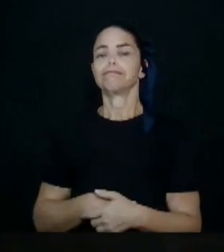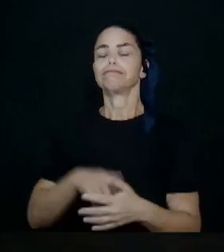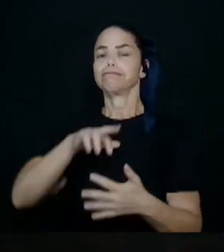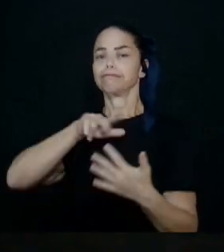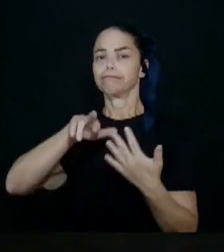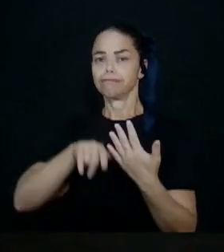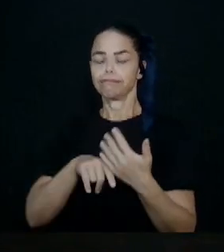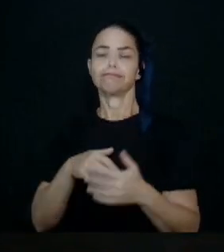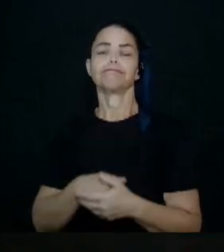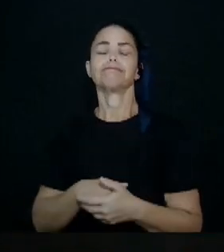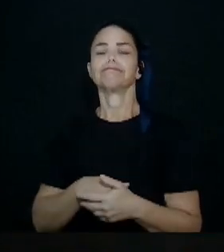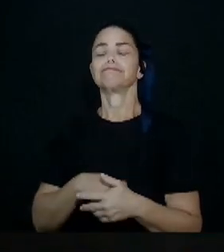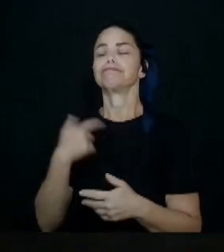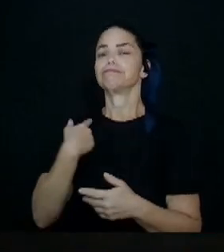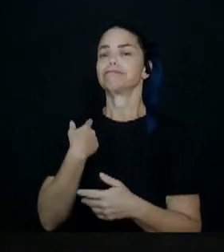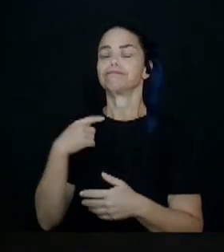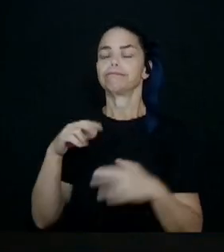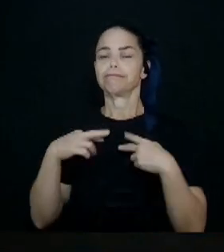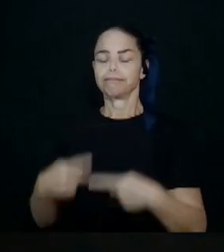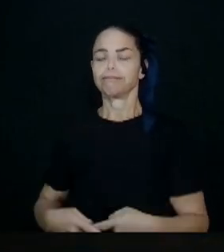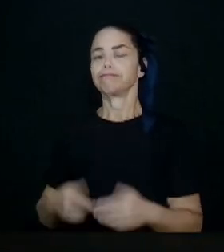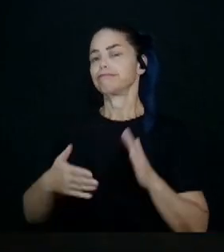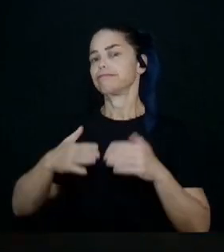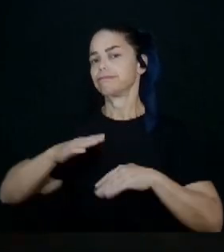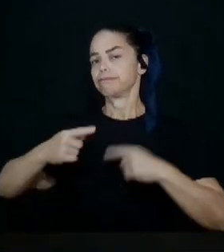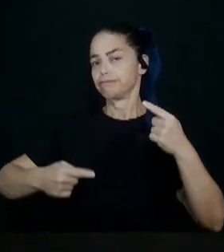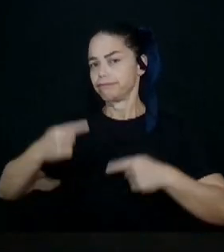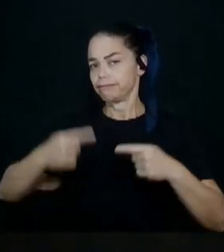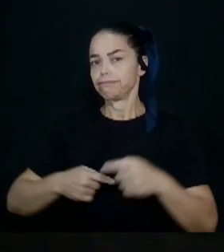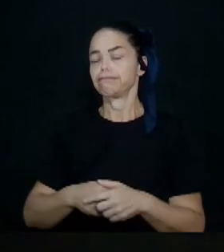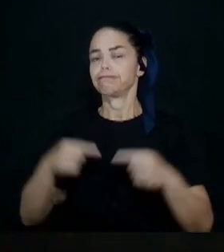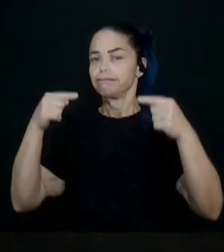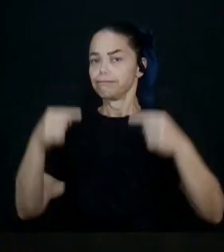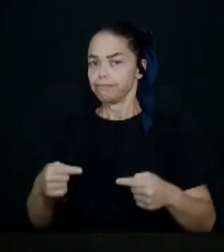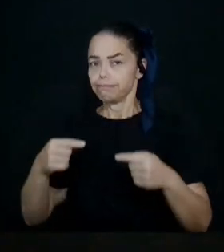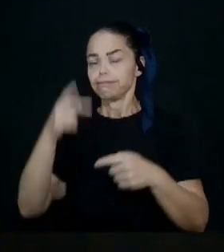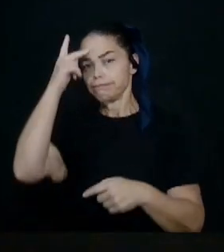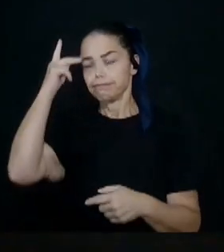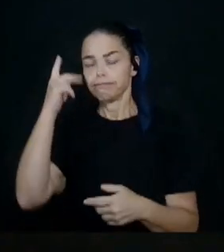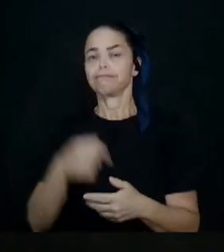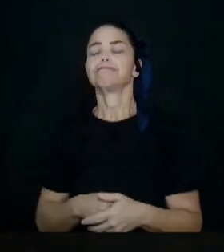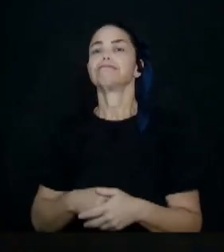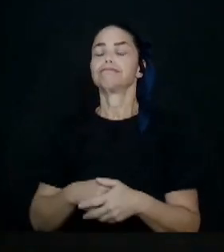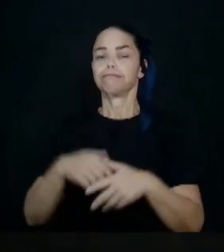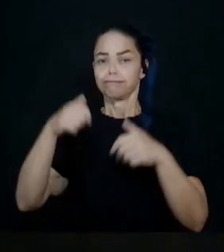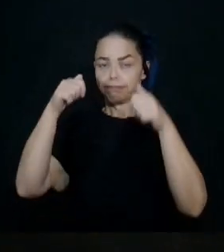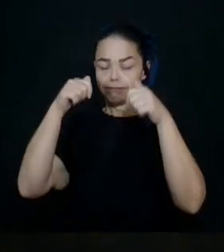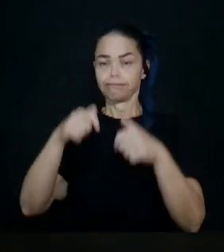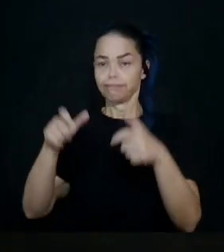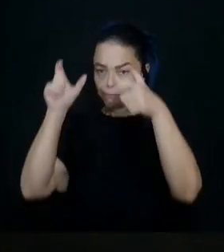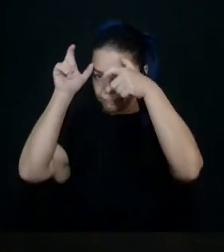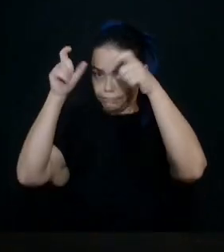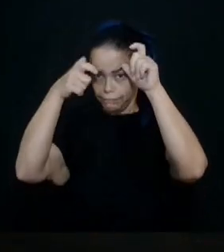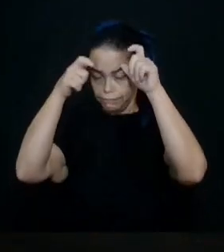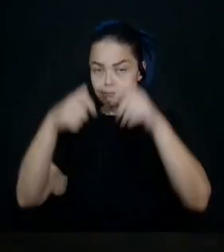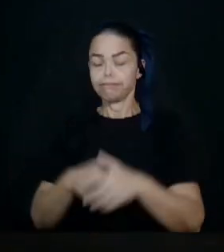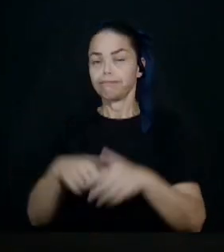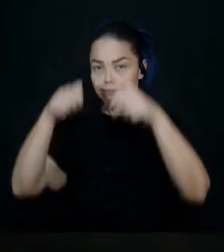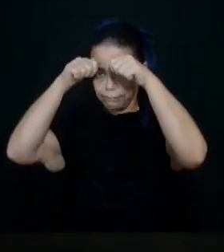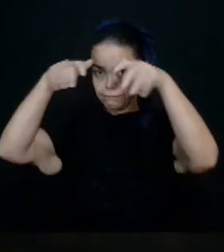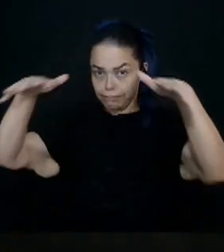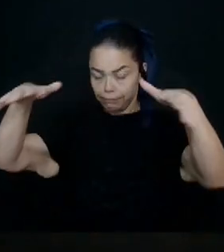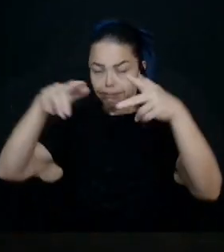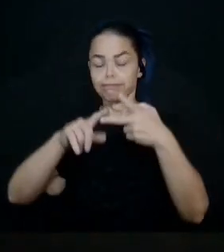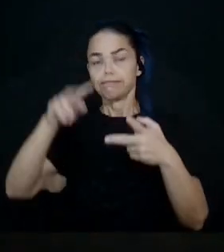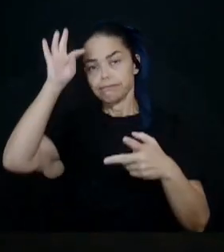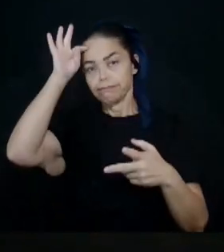humana. A reunião propõe um debate sobre os desafios enfrentados por pessoas com transtornos e condições como TEA, TDAH,